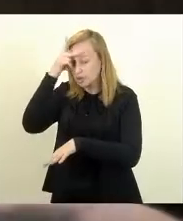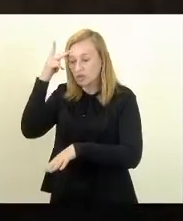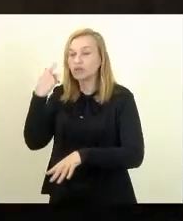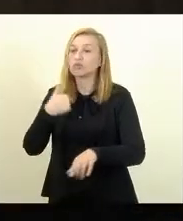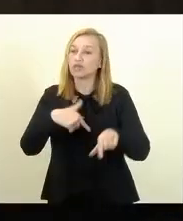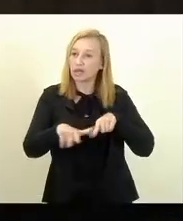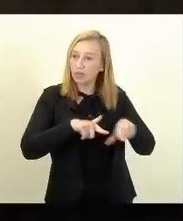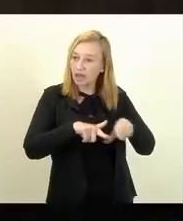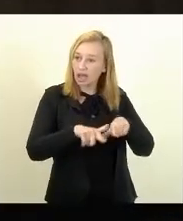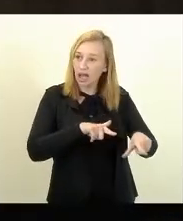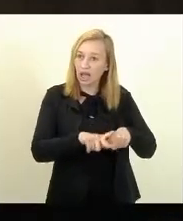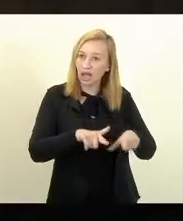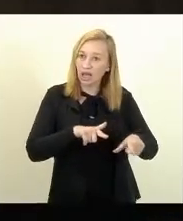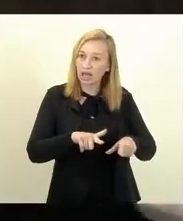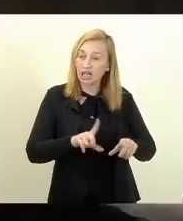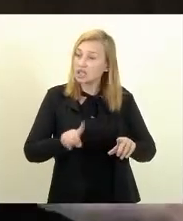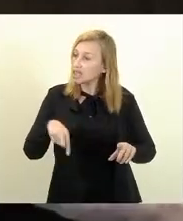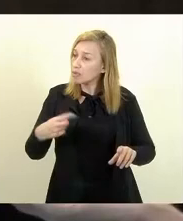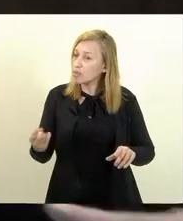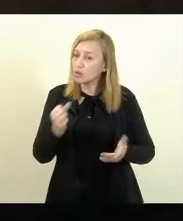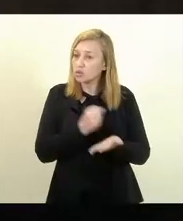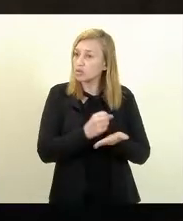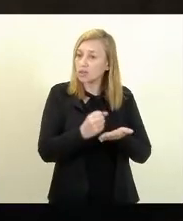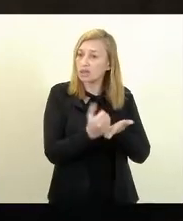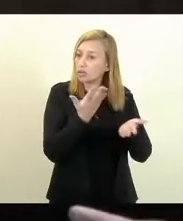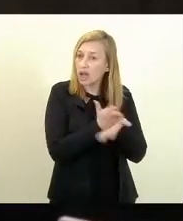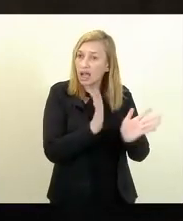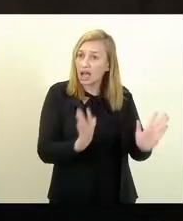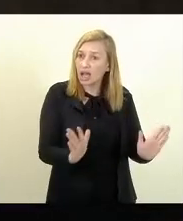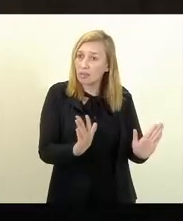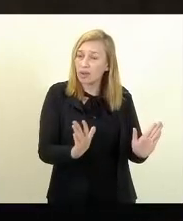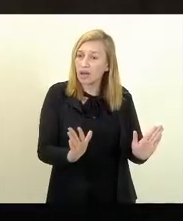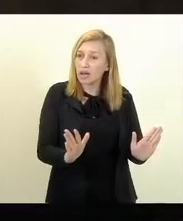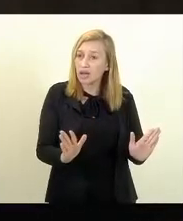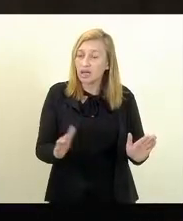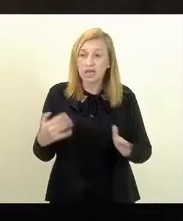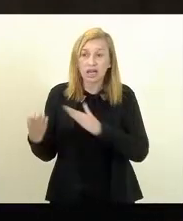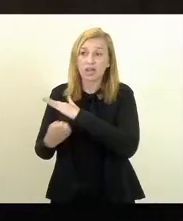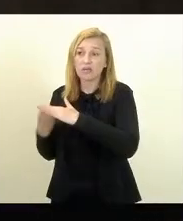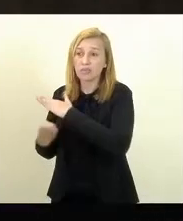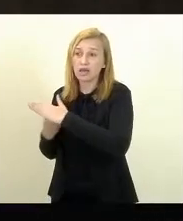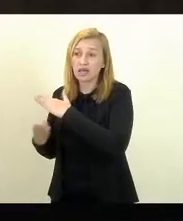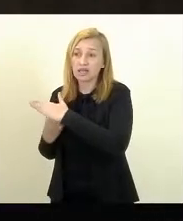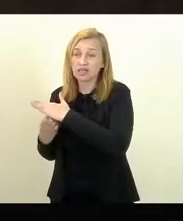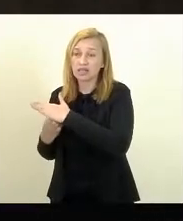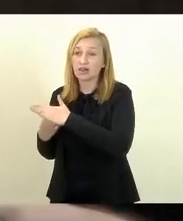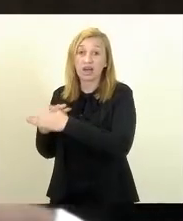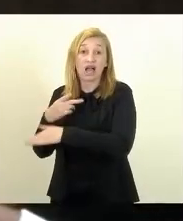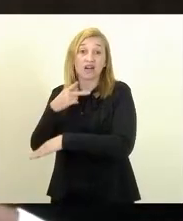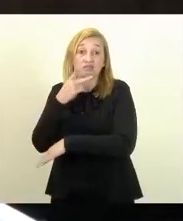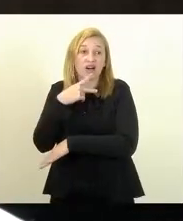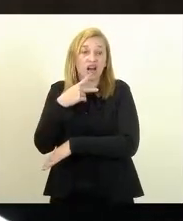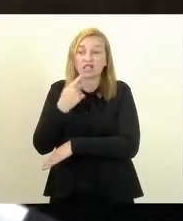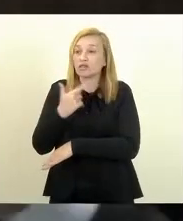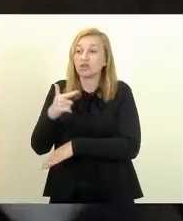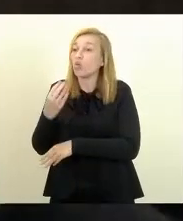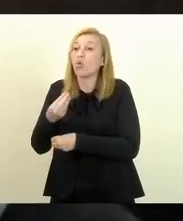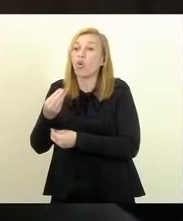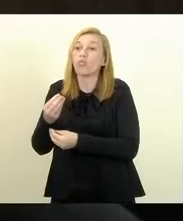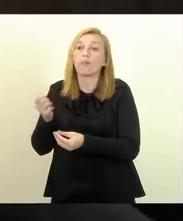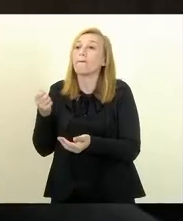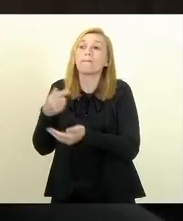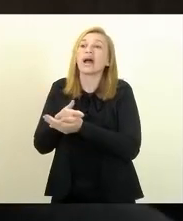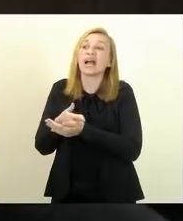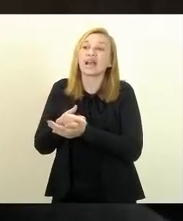disposição do poder público, e depois esse contrato termina, né, e a empresa não tem condições, alega não ter condições de assumir os encargos